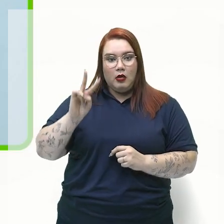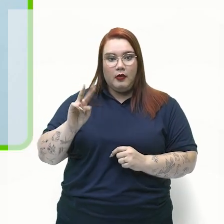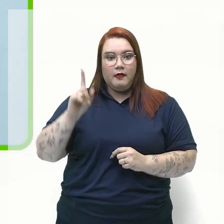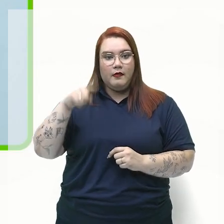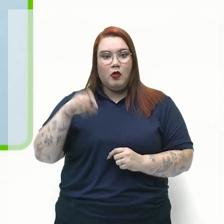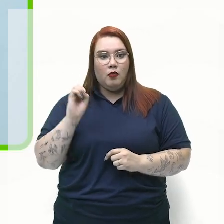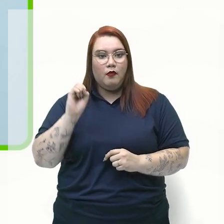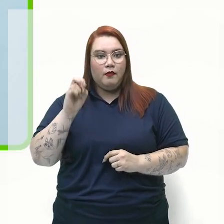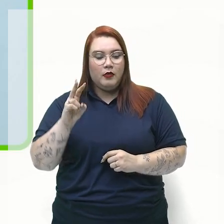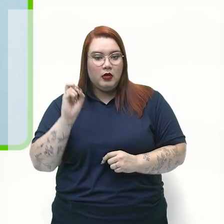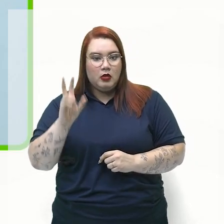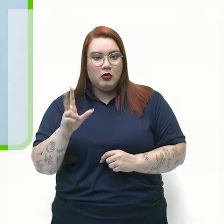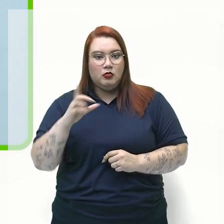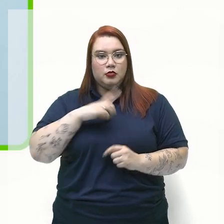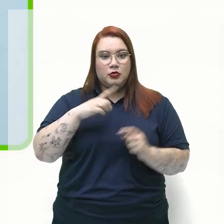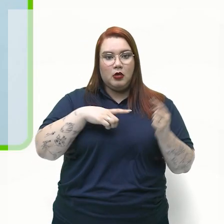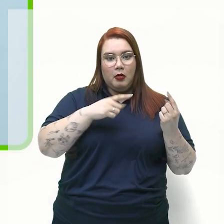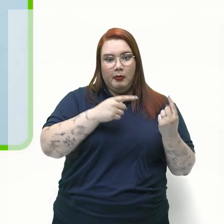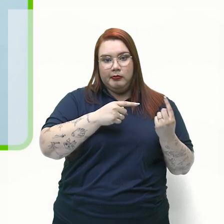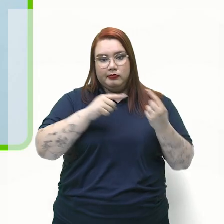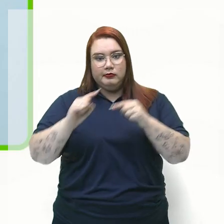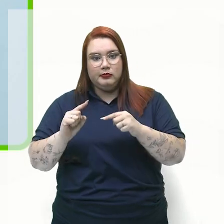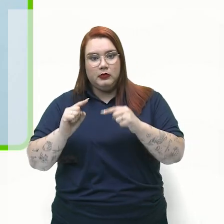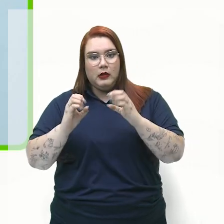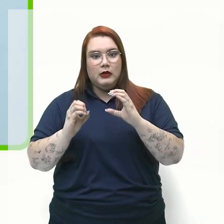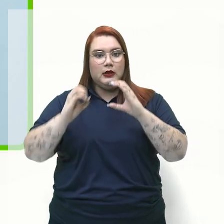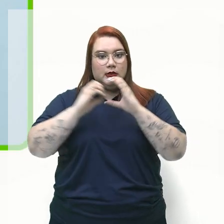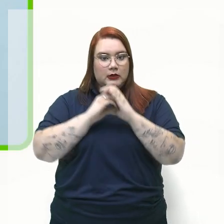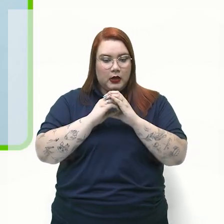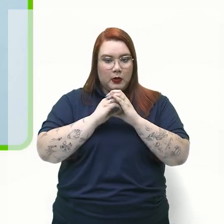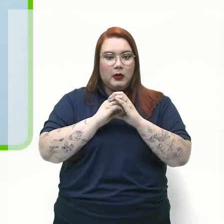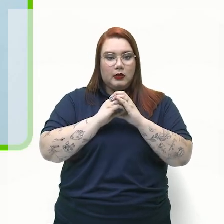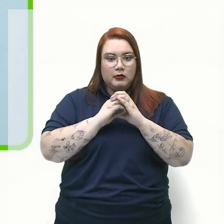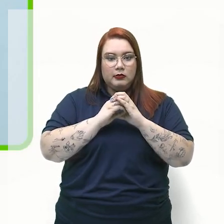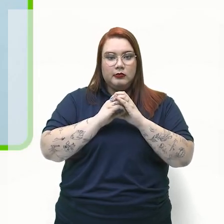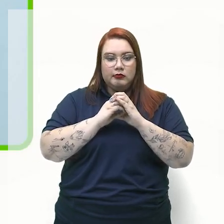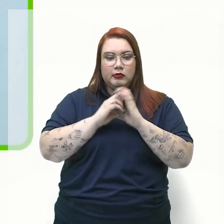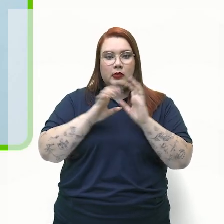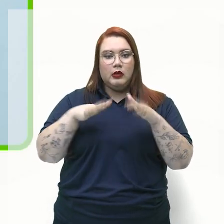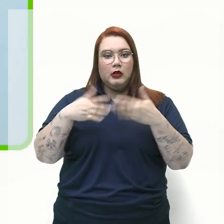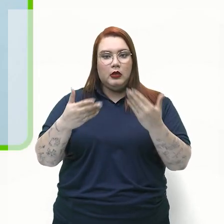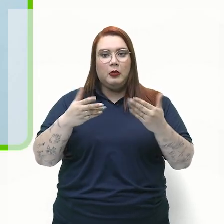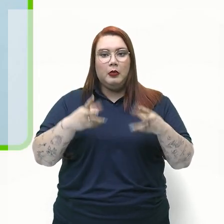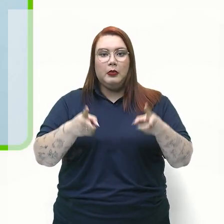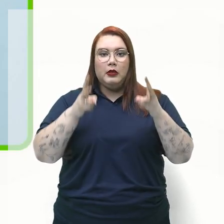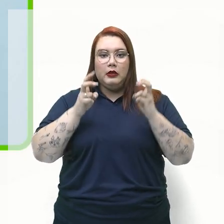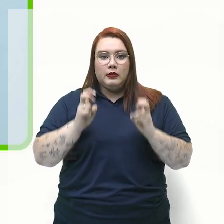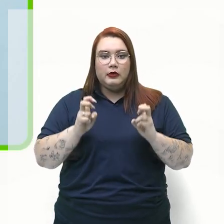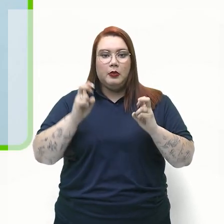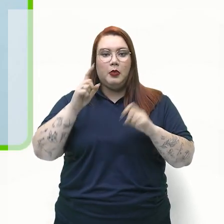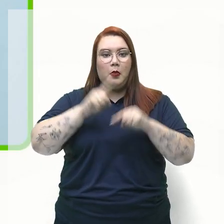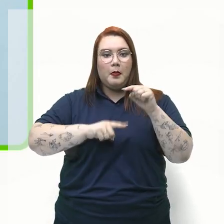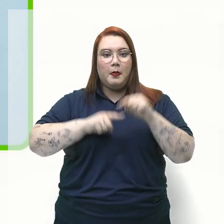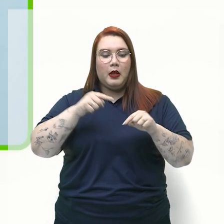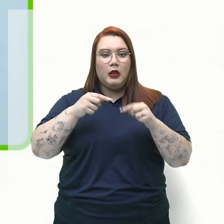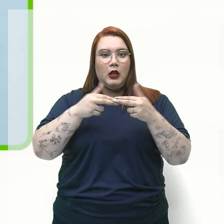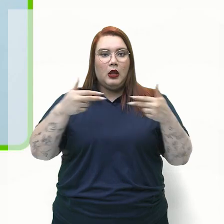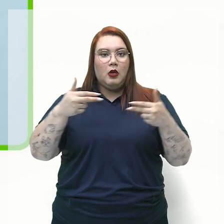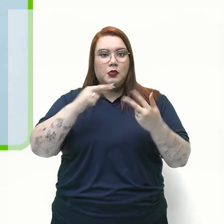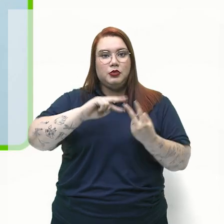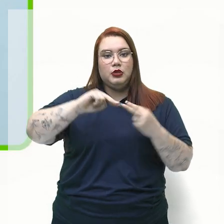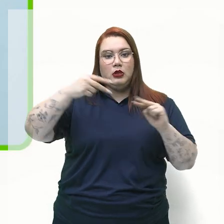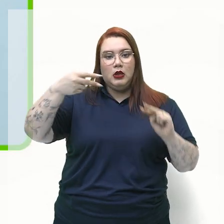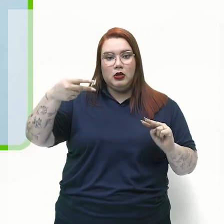vírus, ele vai atacar exatamente essa célula de defesa. Então, aqui a gente observa o material genético